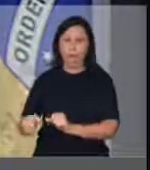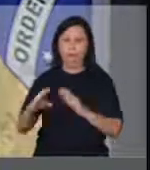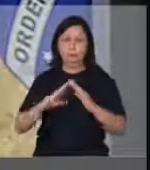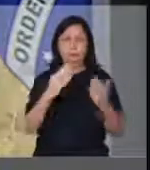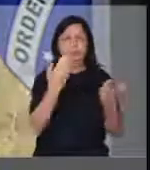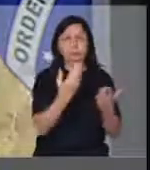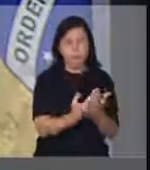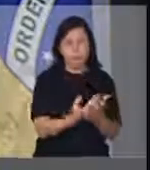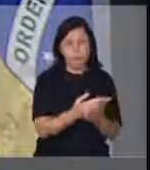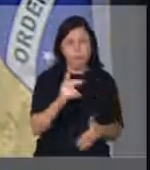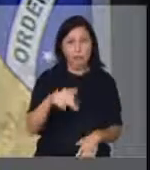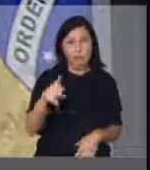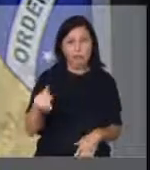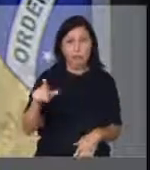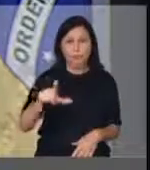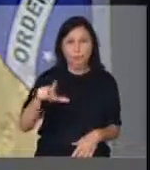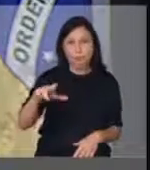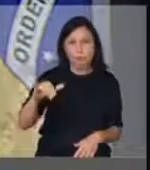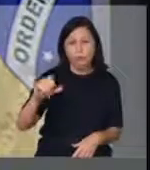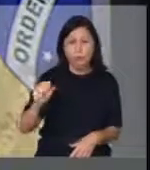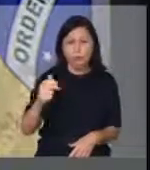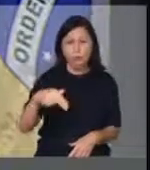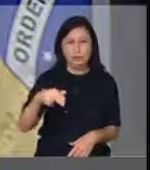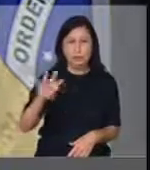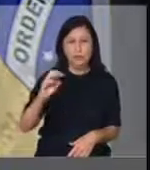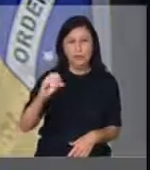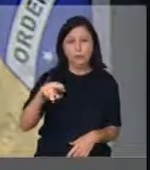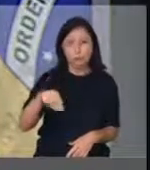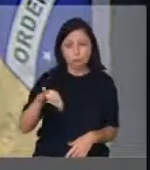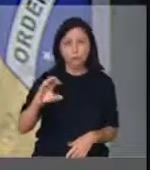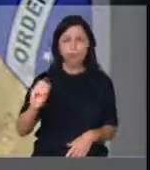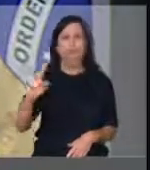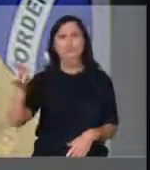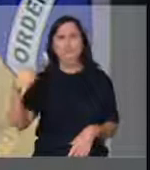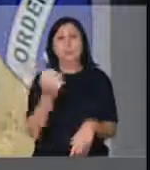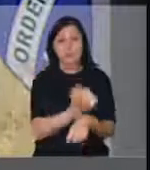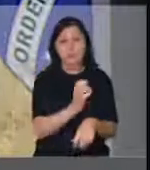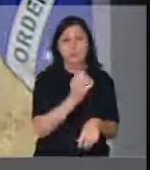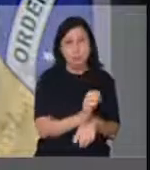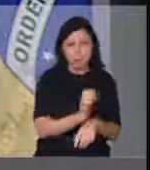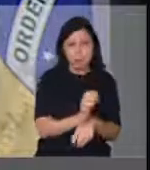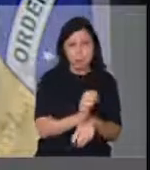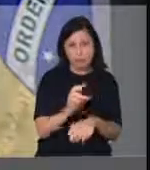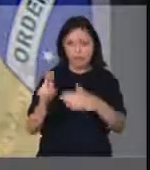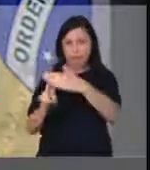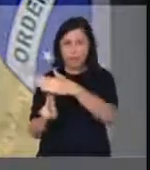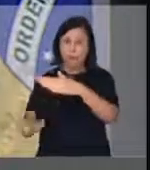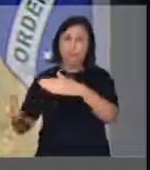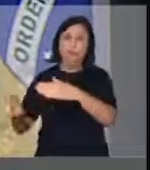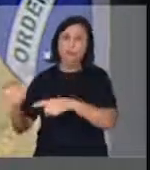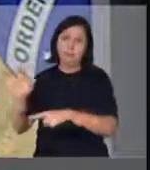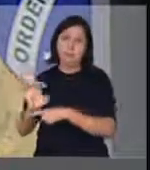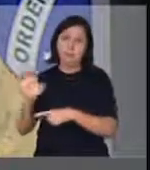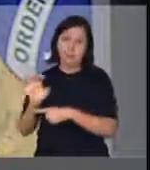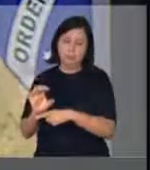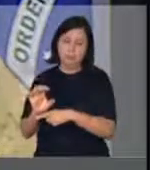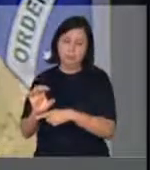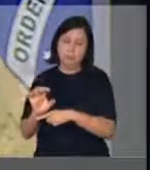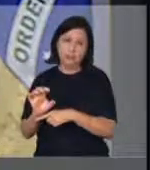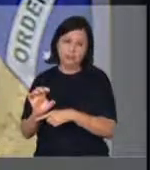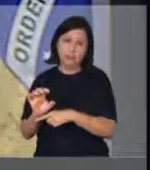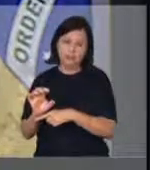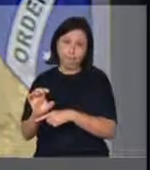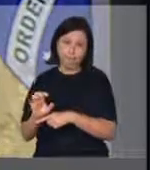do estado na universidade estadual de campinas e ao longo dos anos por sua atuação e bravura e